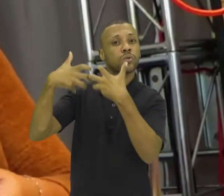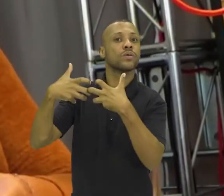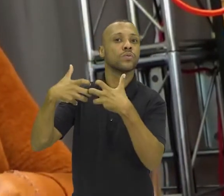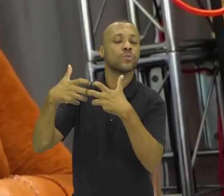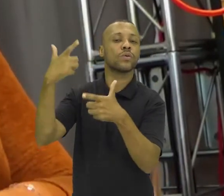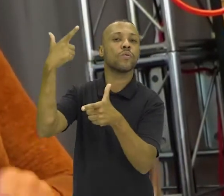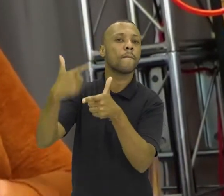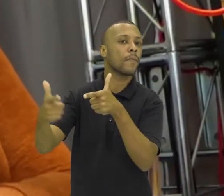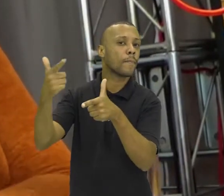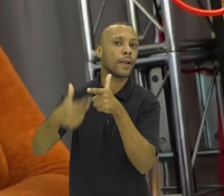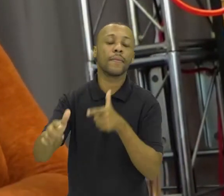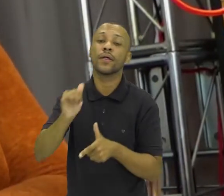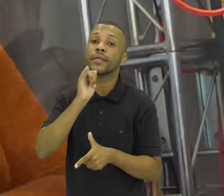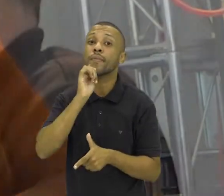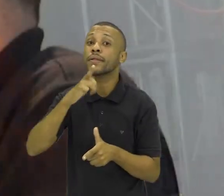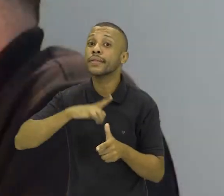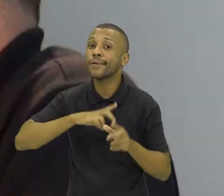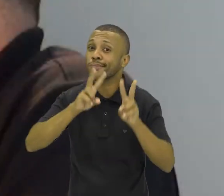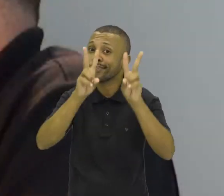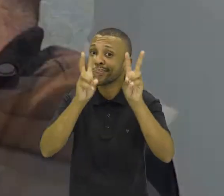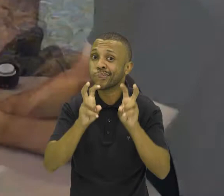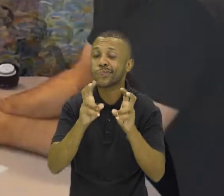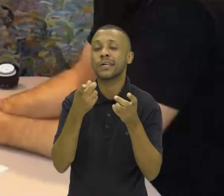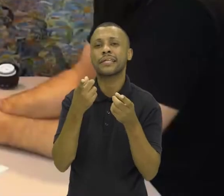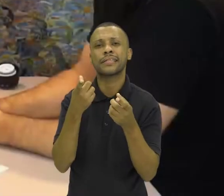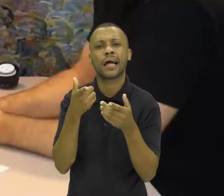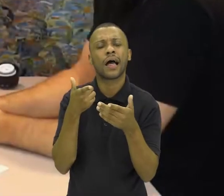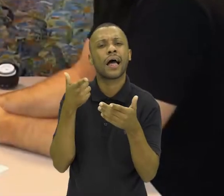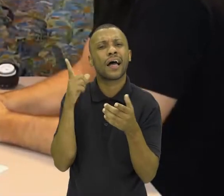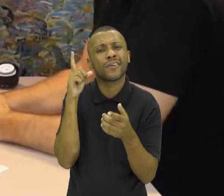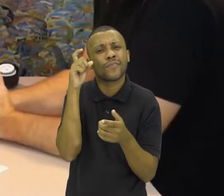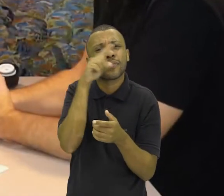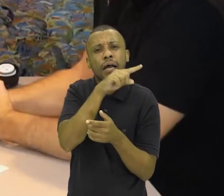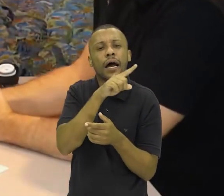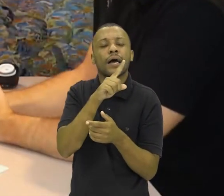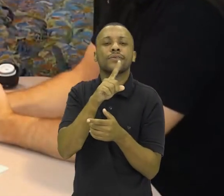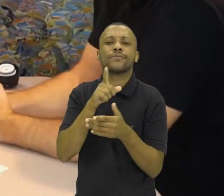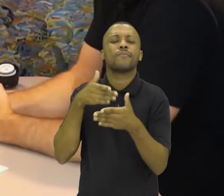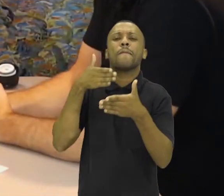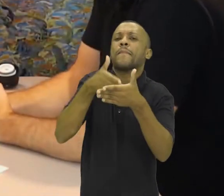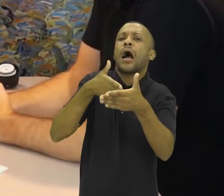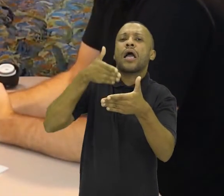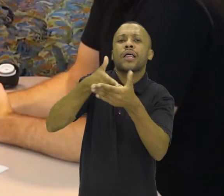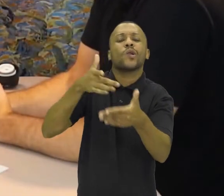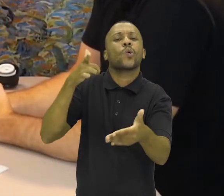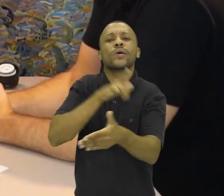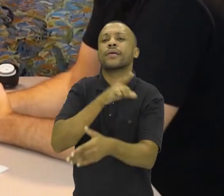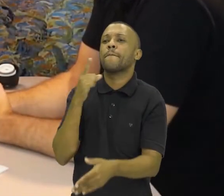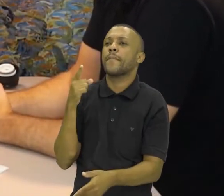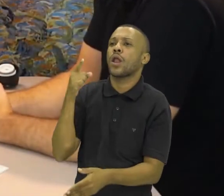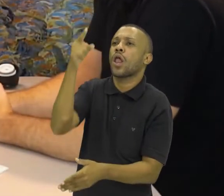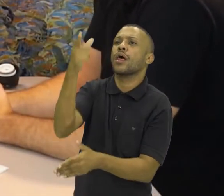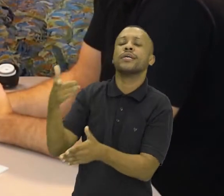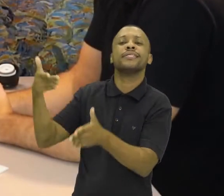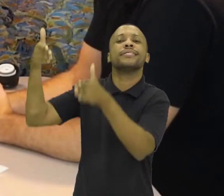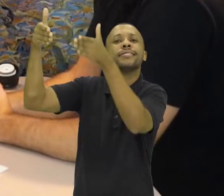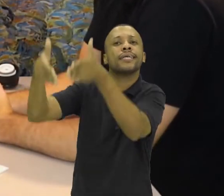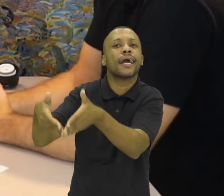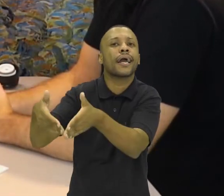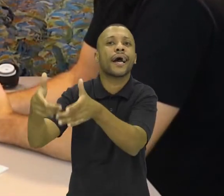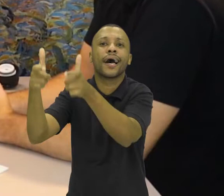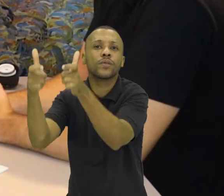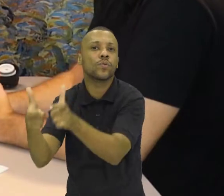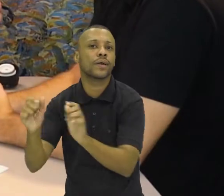caldo de problemas, né? Você tem a questão da dificuldade mesmo de chegar até para a sua